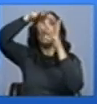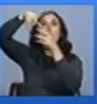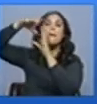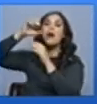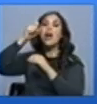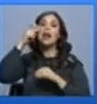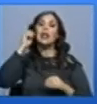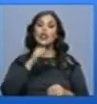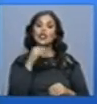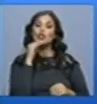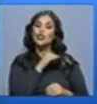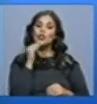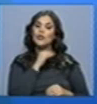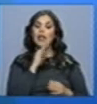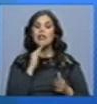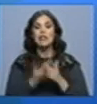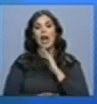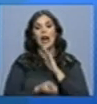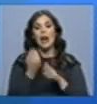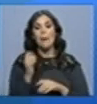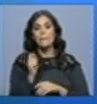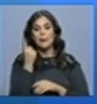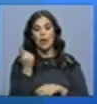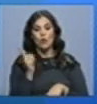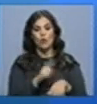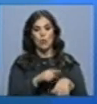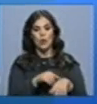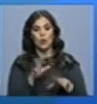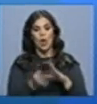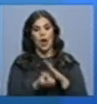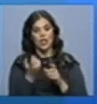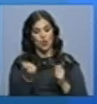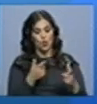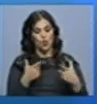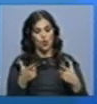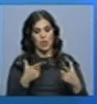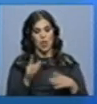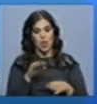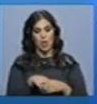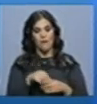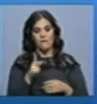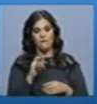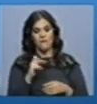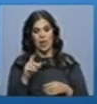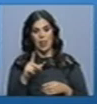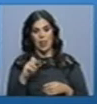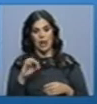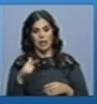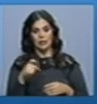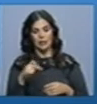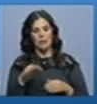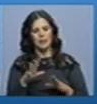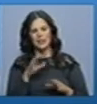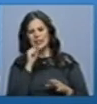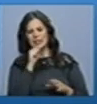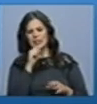fundamental para, no fundo, criar a primeira época da formação de estrelas na Via Láctea. Só que esse gás frio